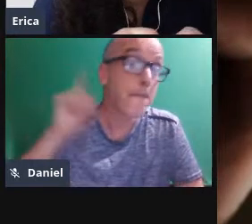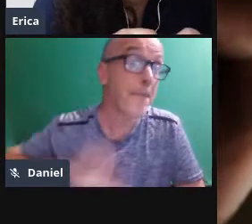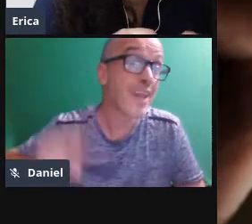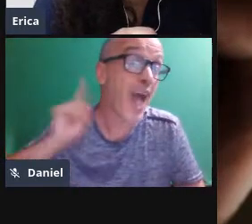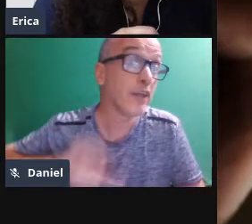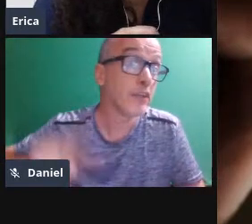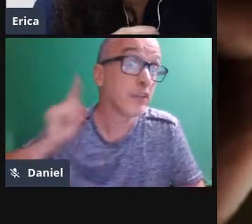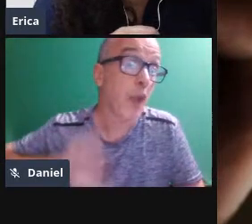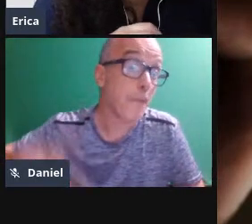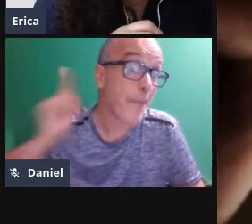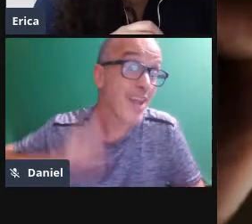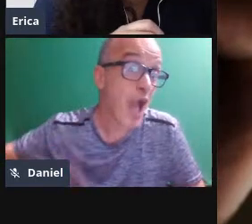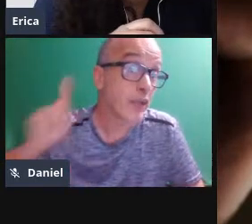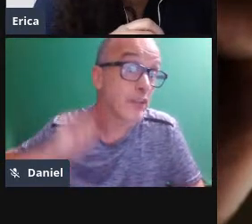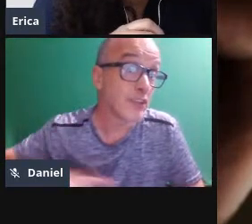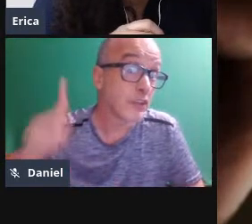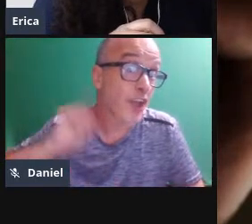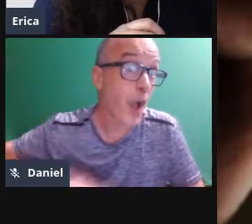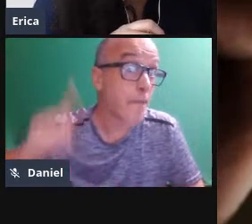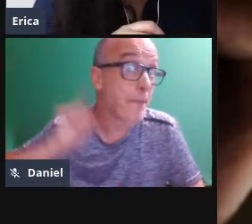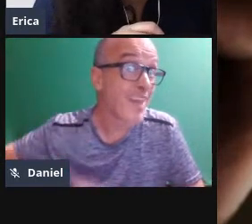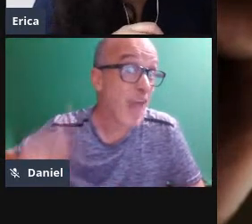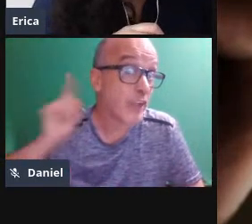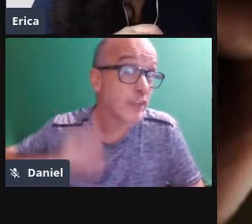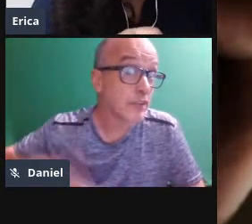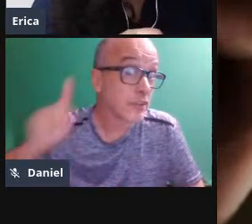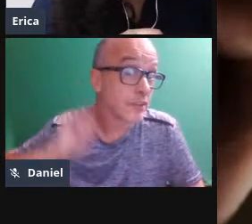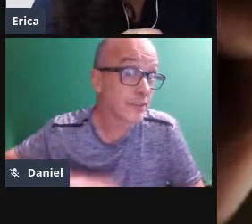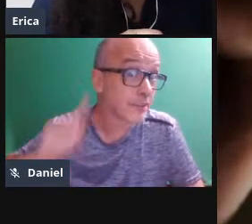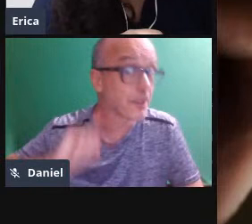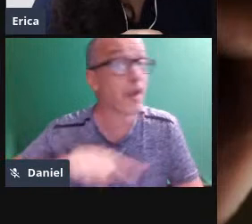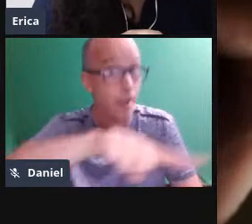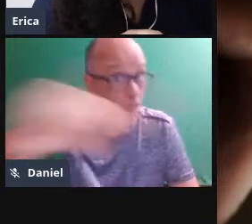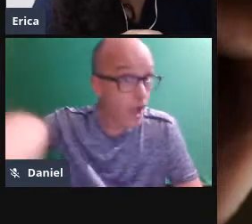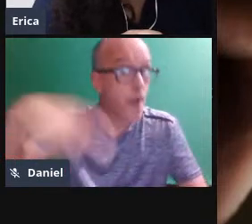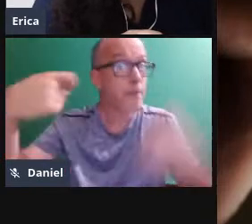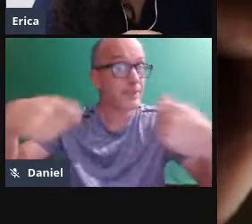Em 1991, em Minas Gerais,